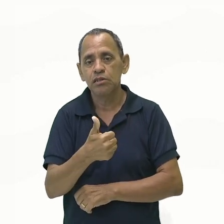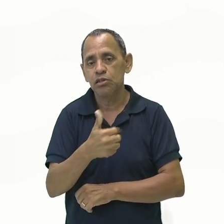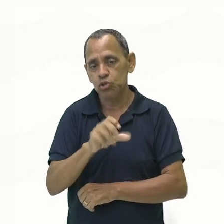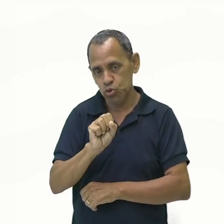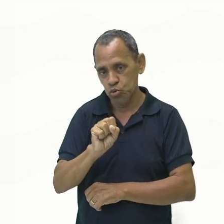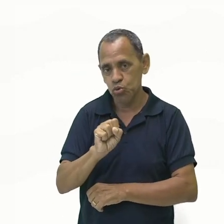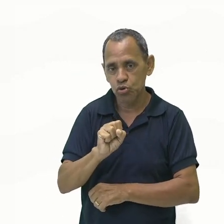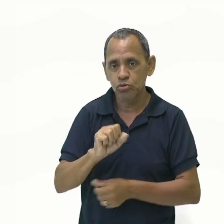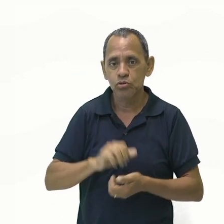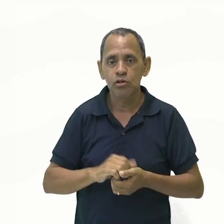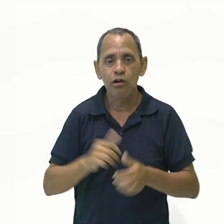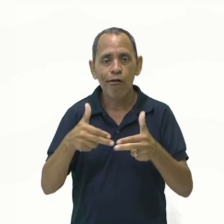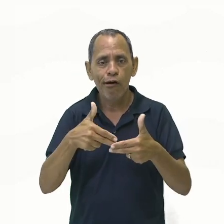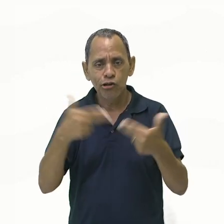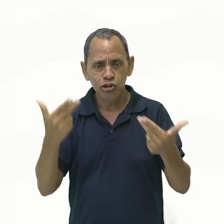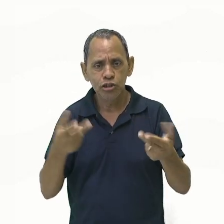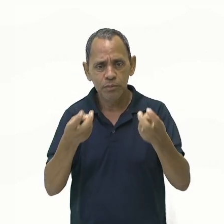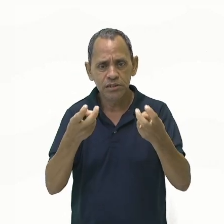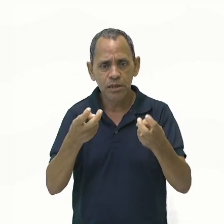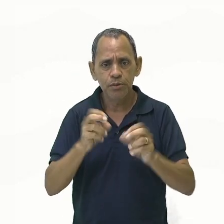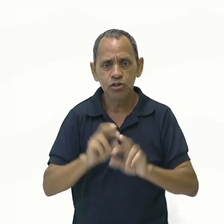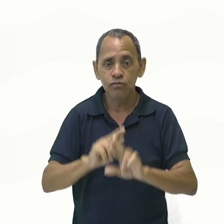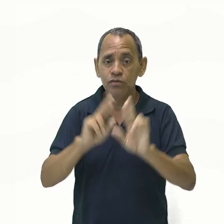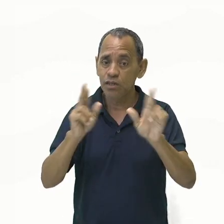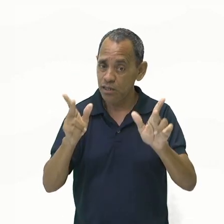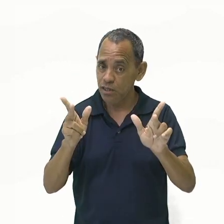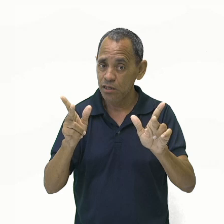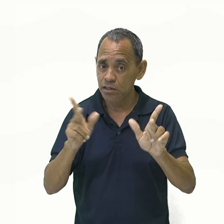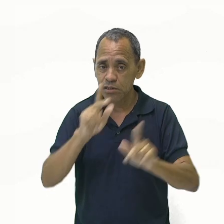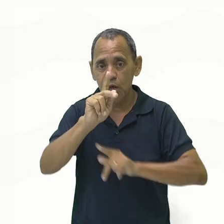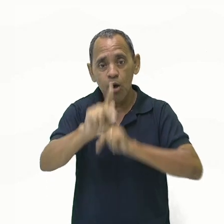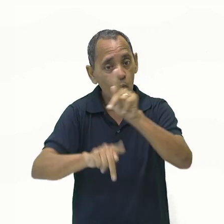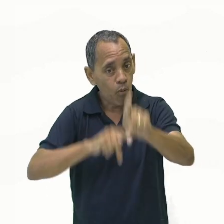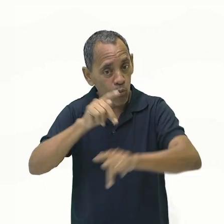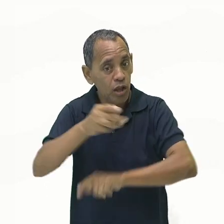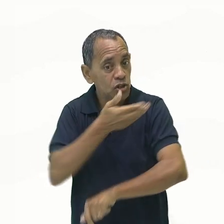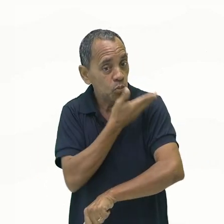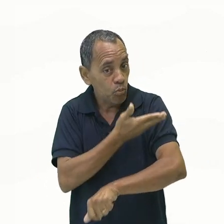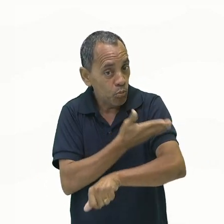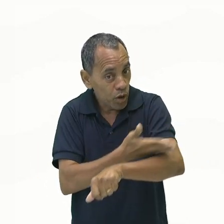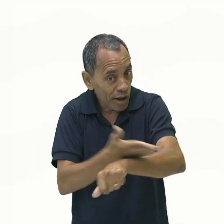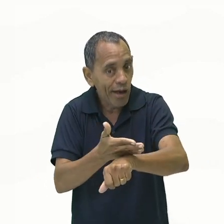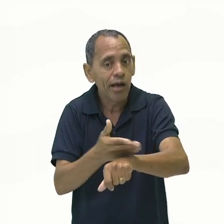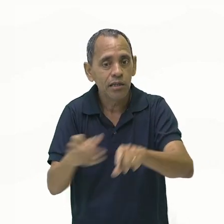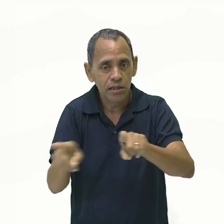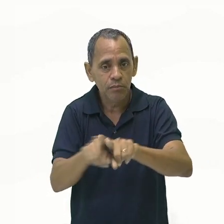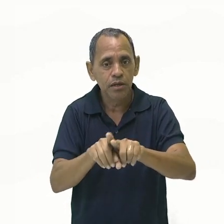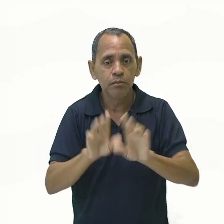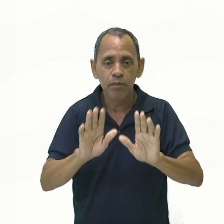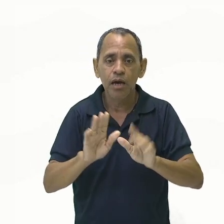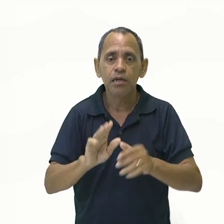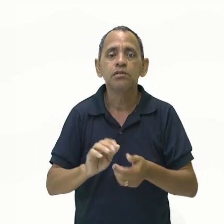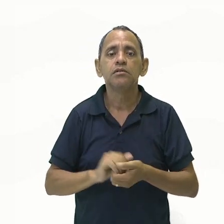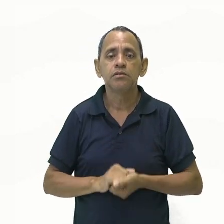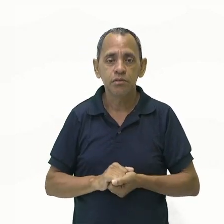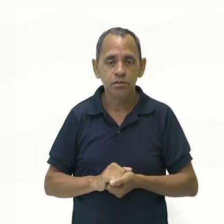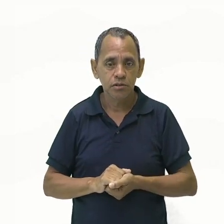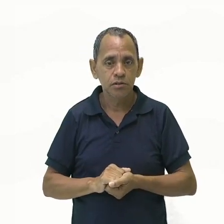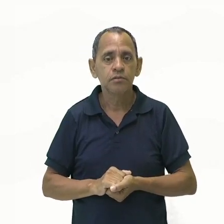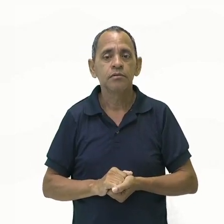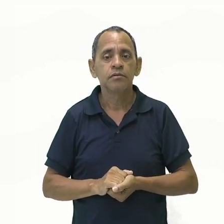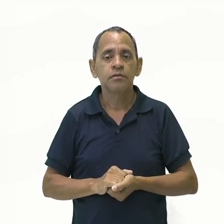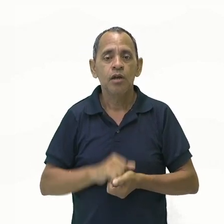antes, né? Olha só a diferença, a população branca também deu uma diminuída, claro, mas a população negra, como a gente falou, preta ou parda,